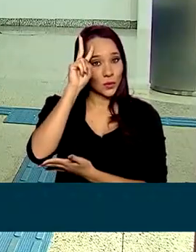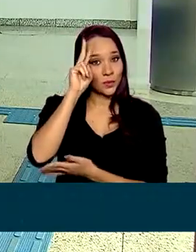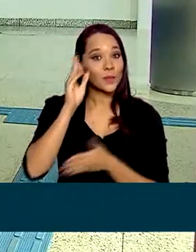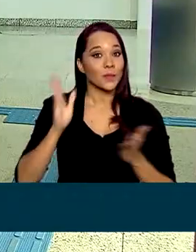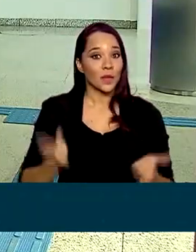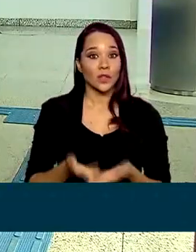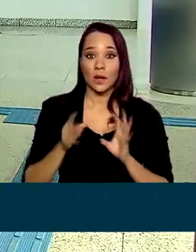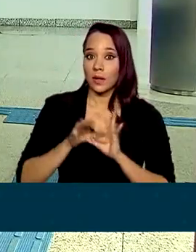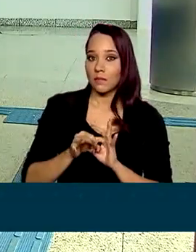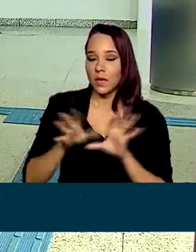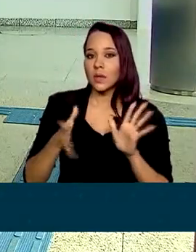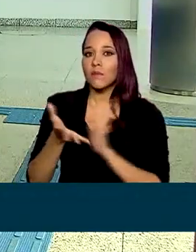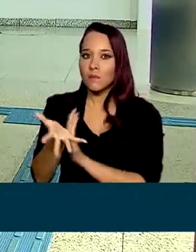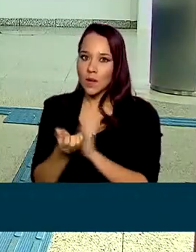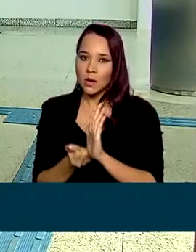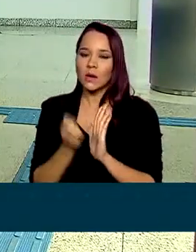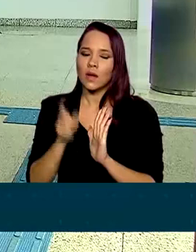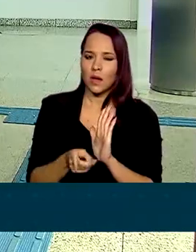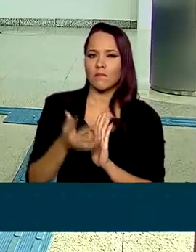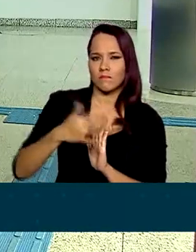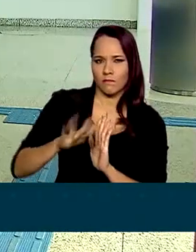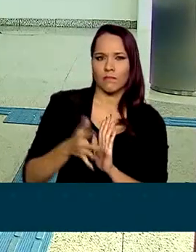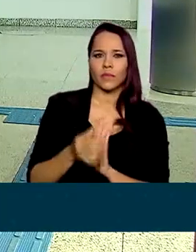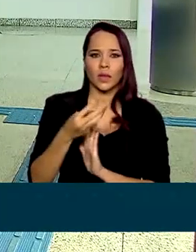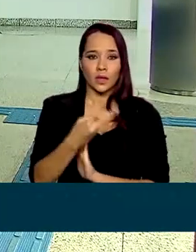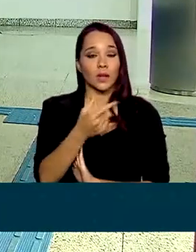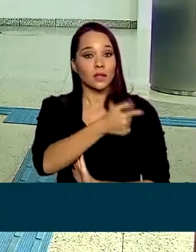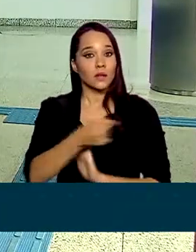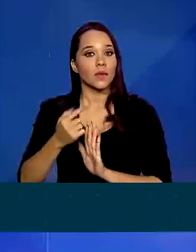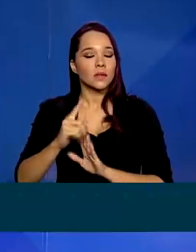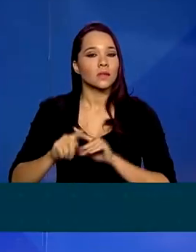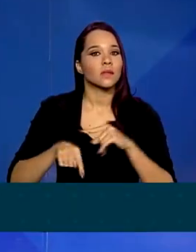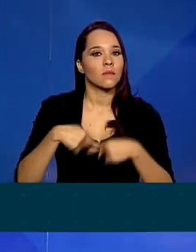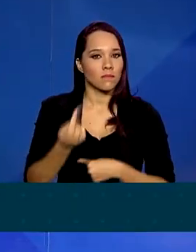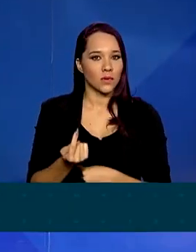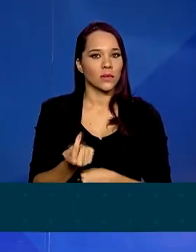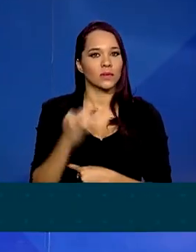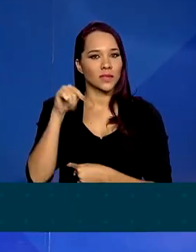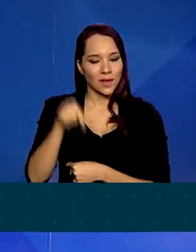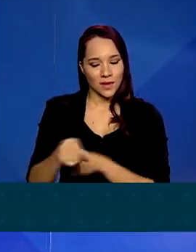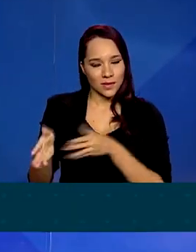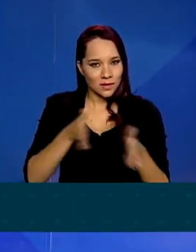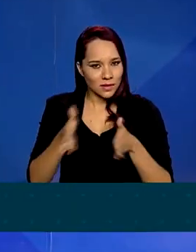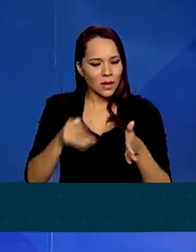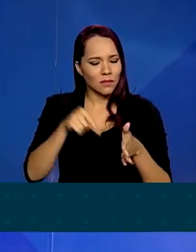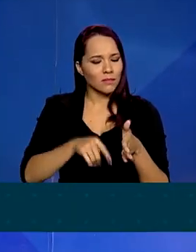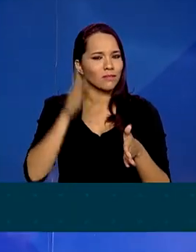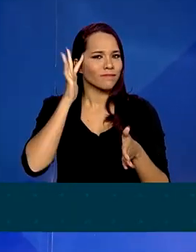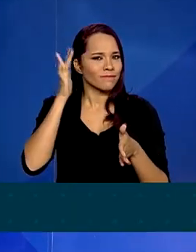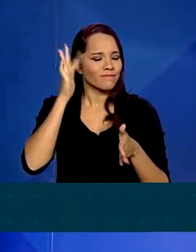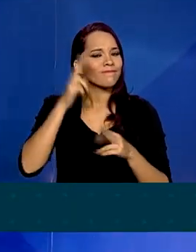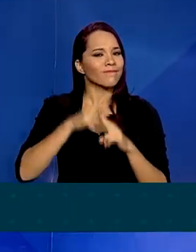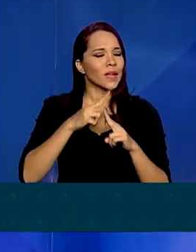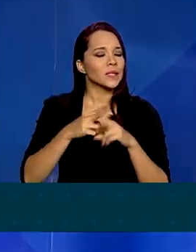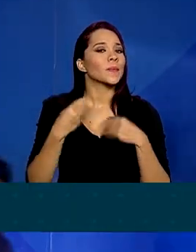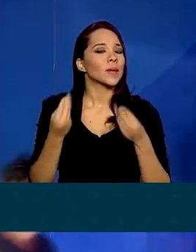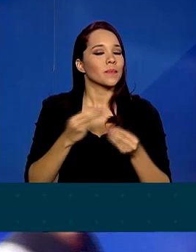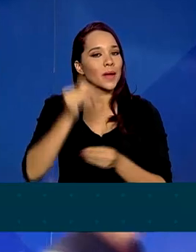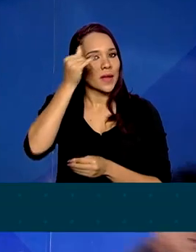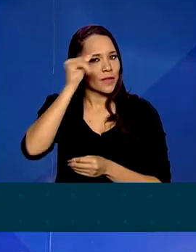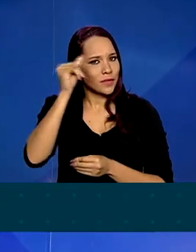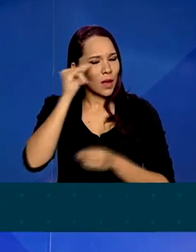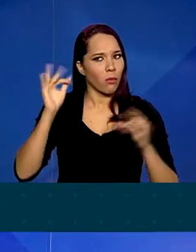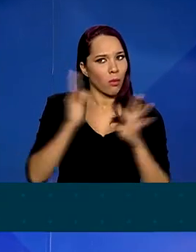a liberação para o saque será aproximadamente três semanas depois. Esse espaço de tempo foi pensado pela Caixa para evitar